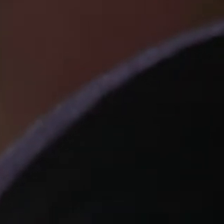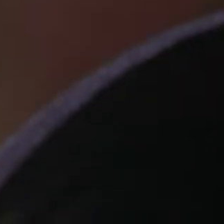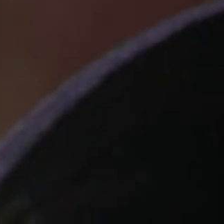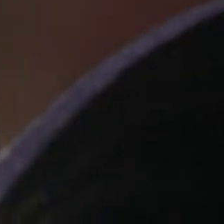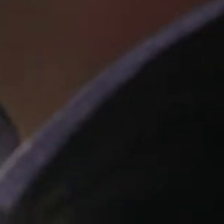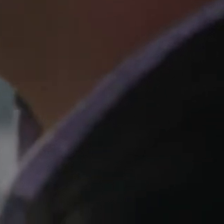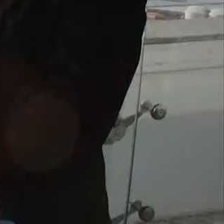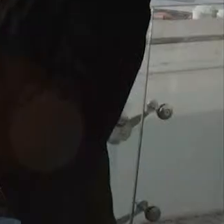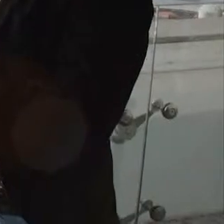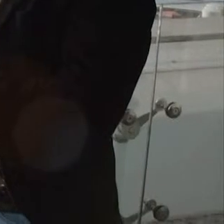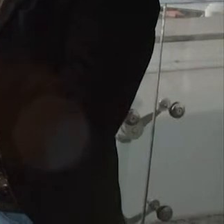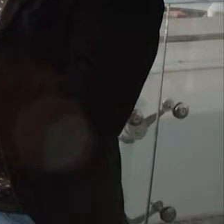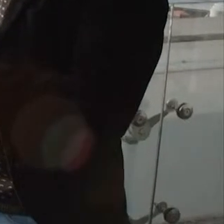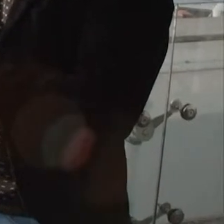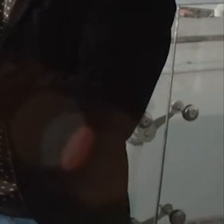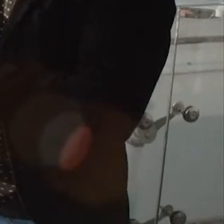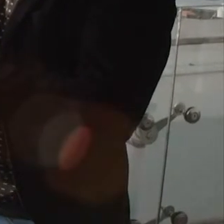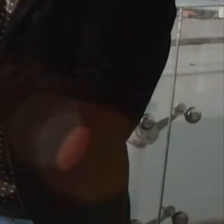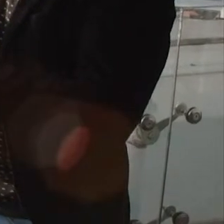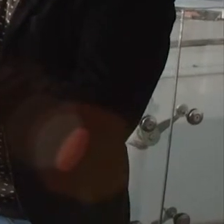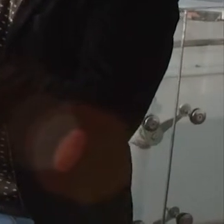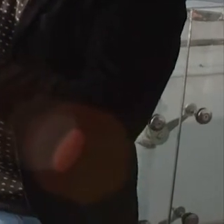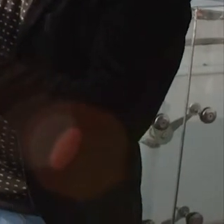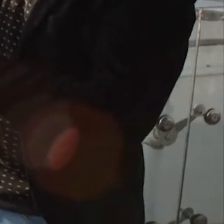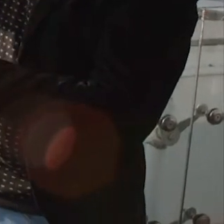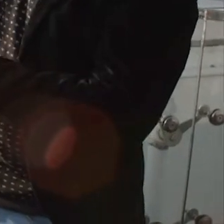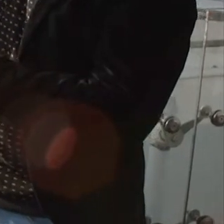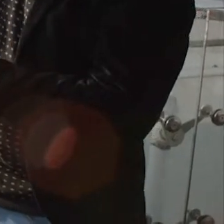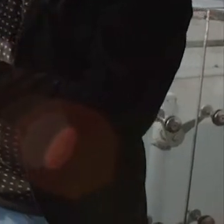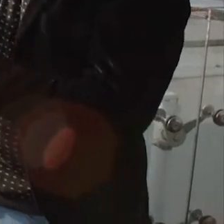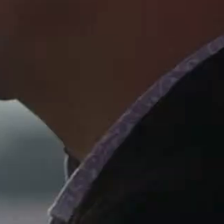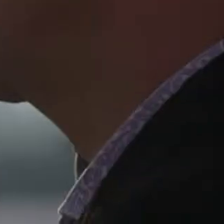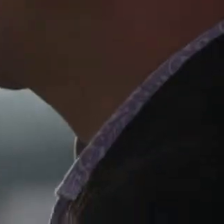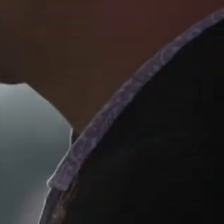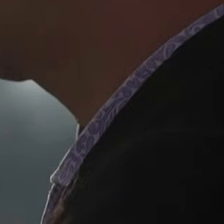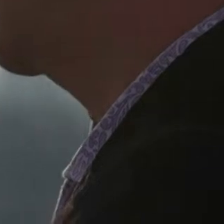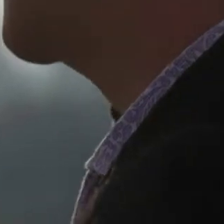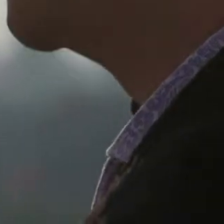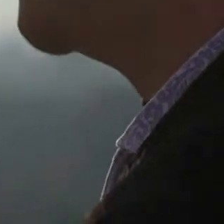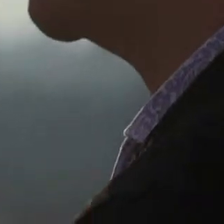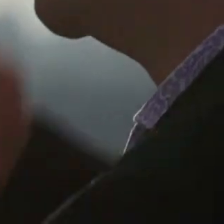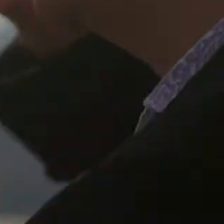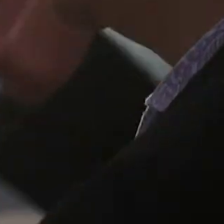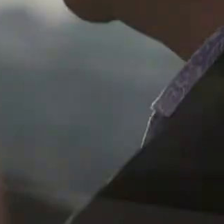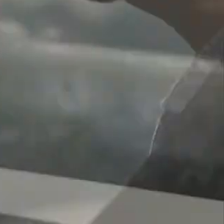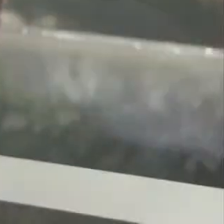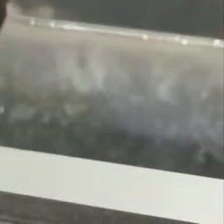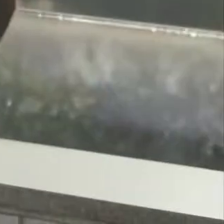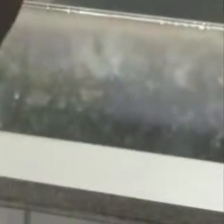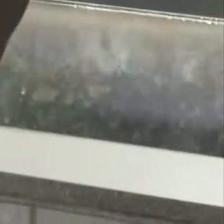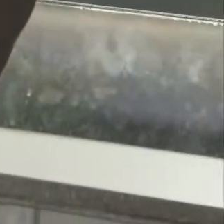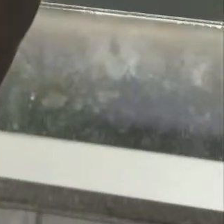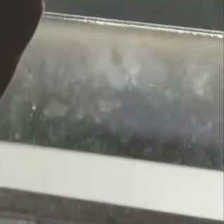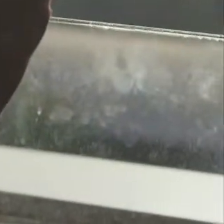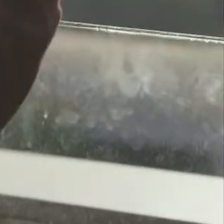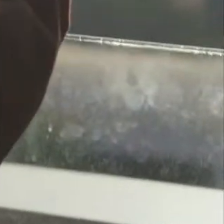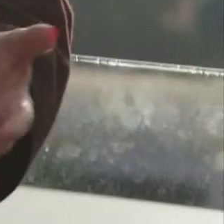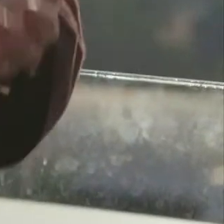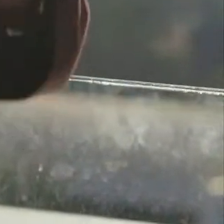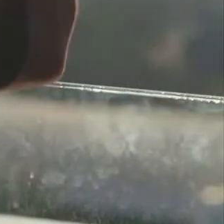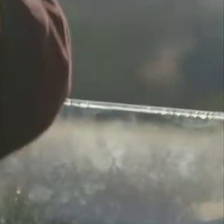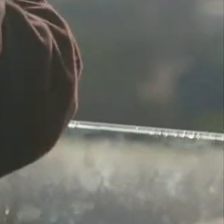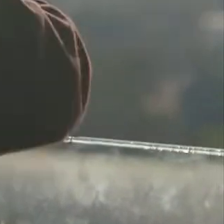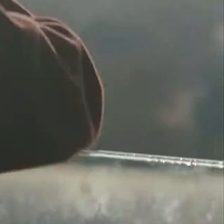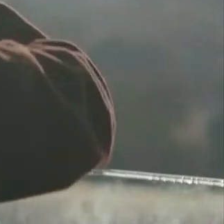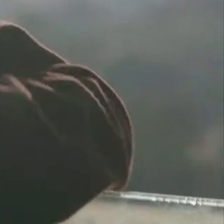Orgulho em questão da sua ascendência, da sua altura, da sua dimensão.